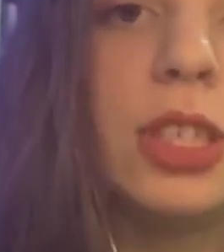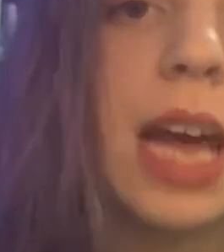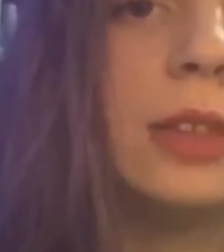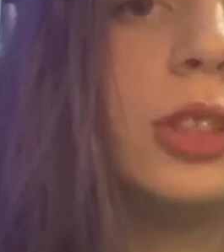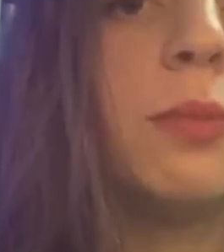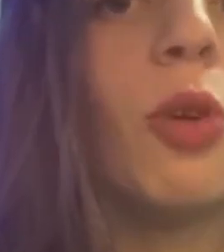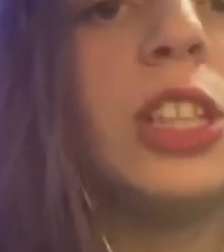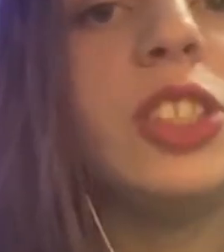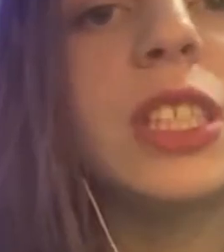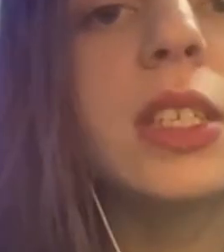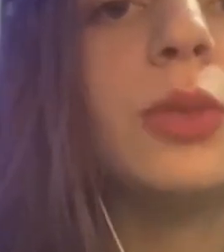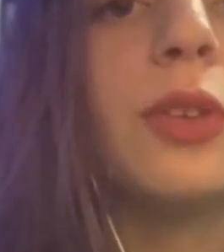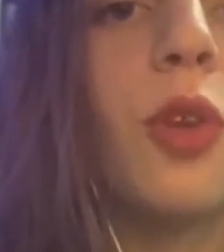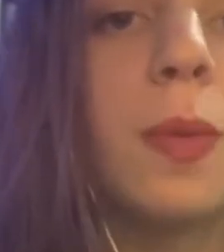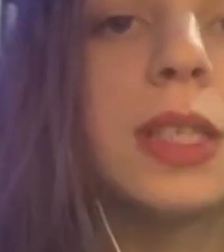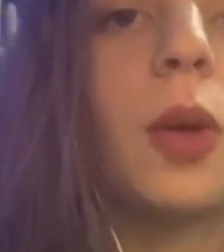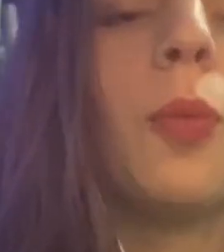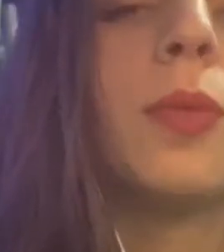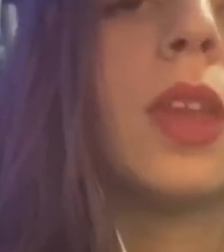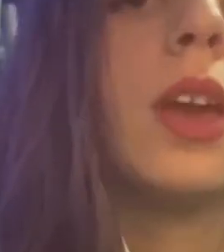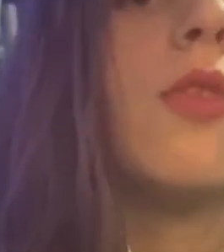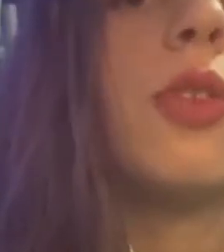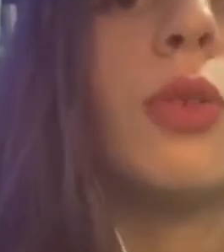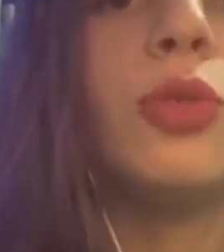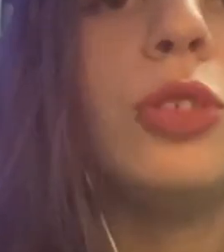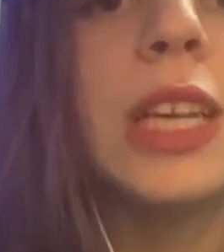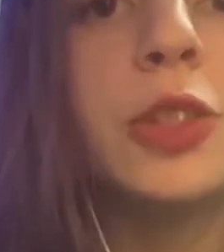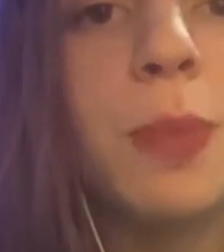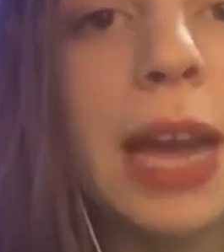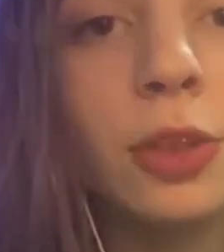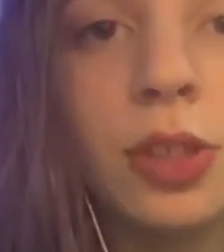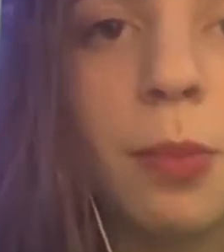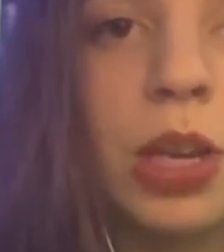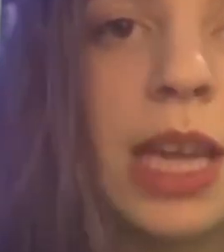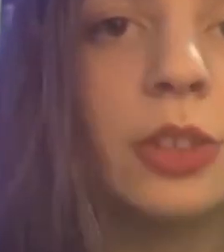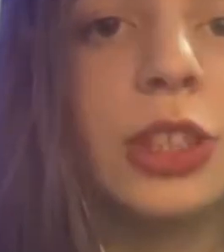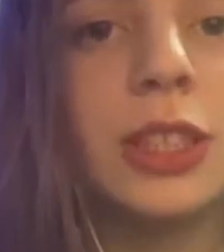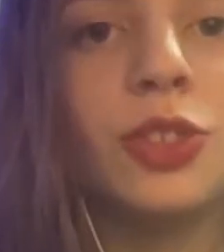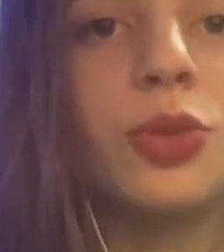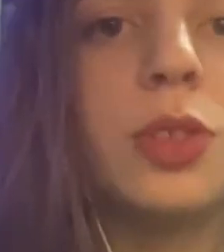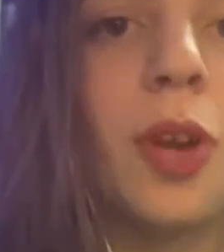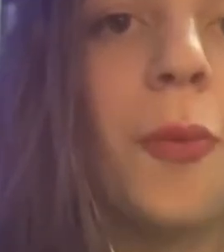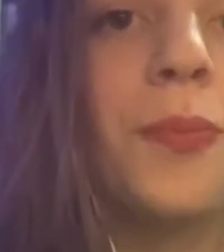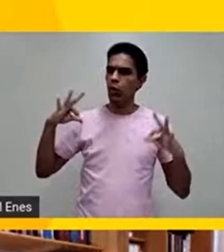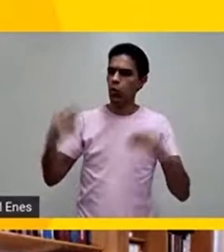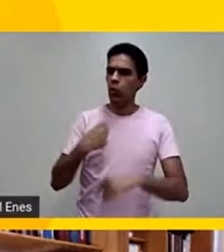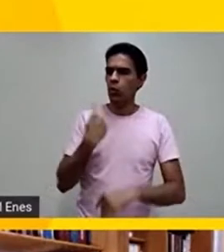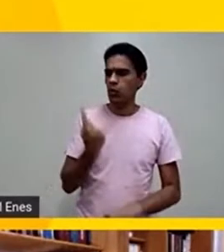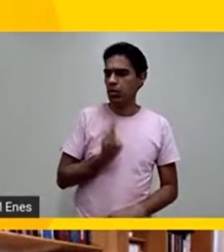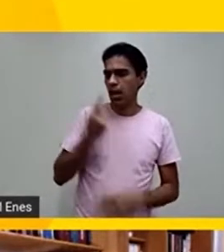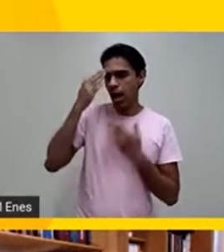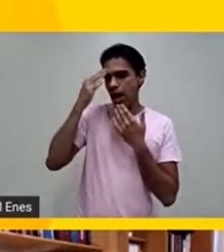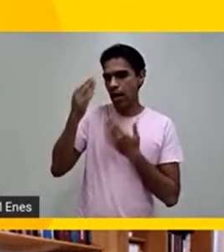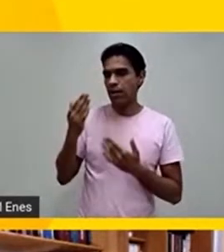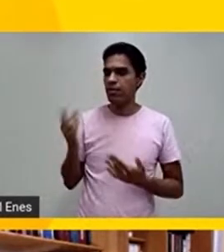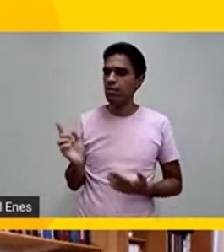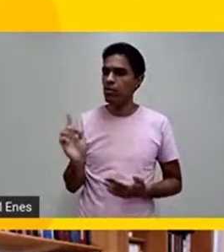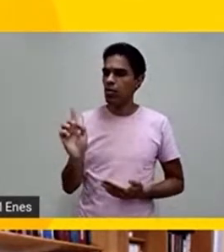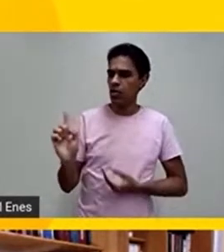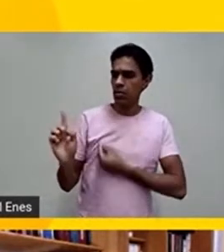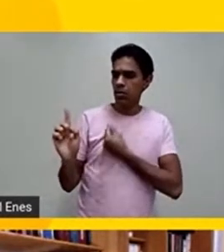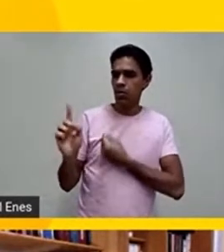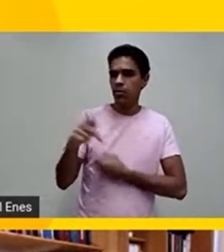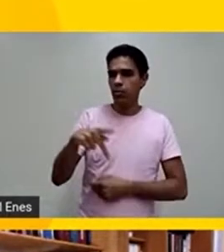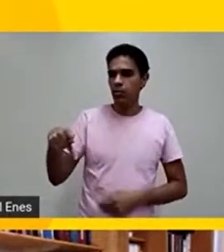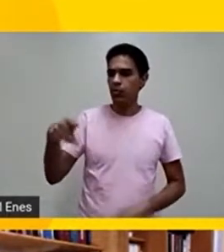captação de dados e monetização da informação para alguns dos aspectos e guardados nessa discussão que foi mediada